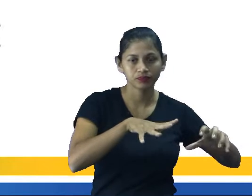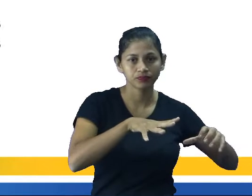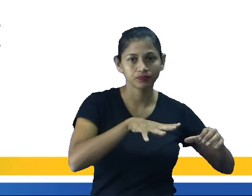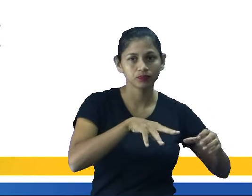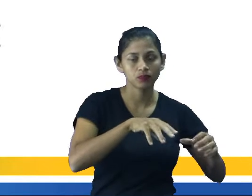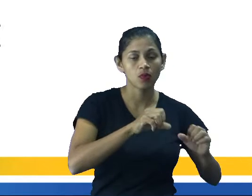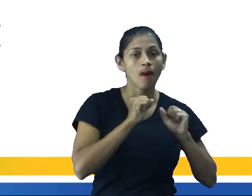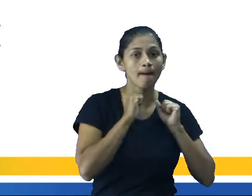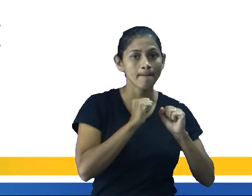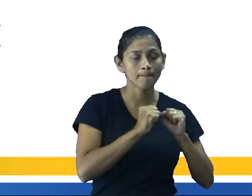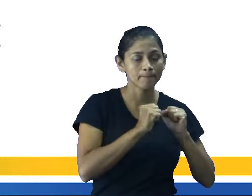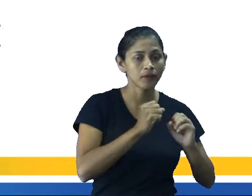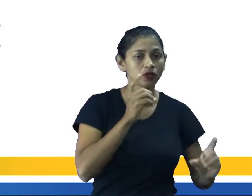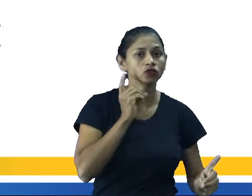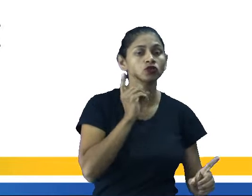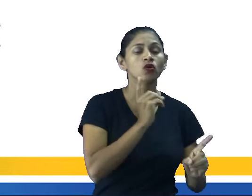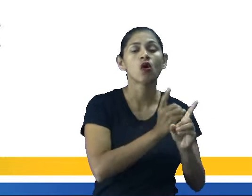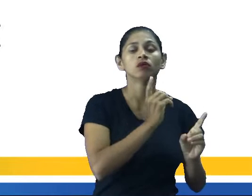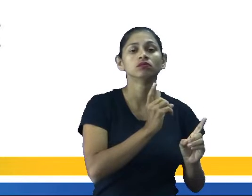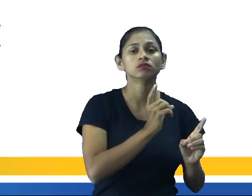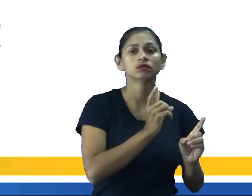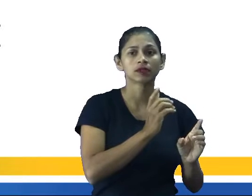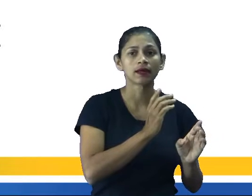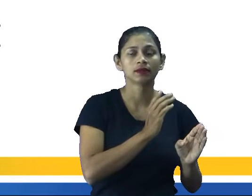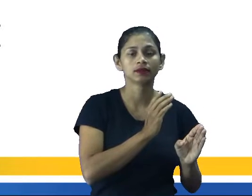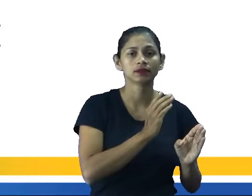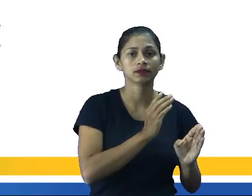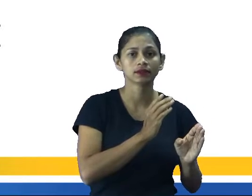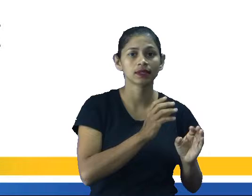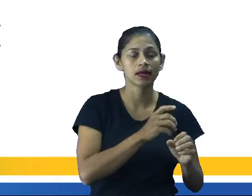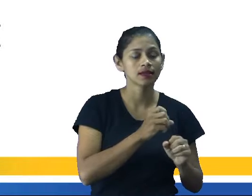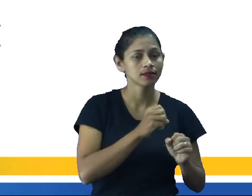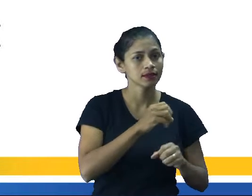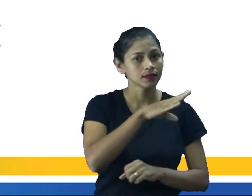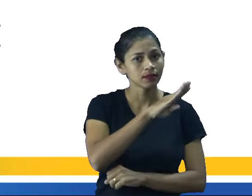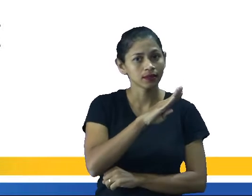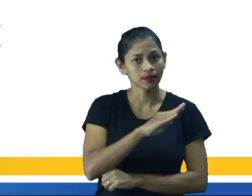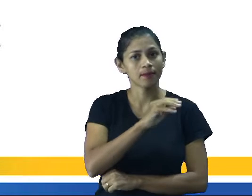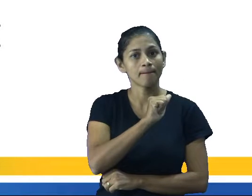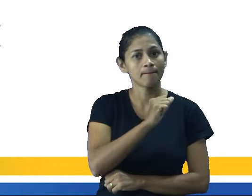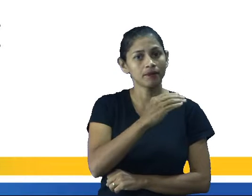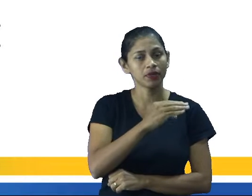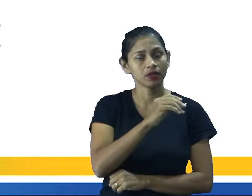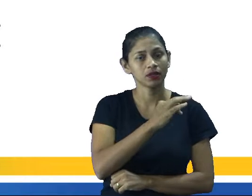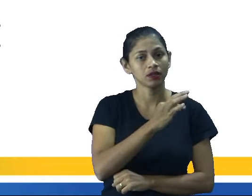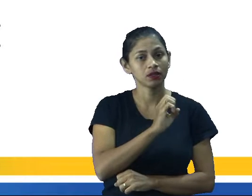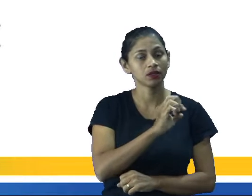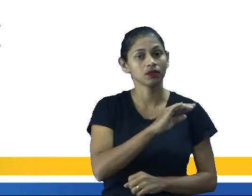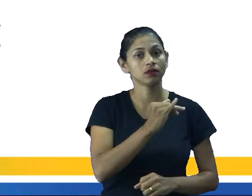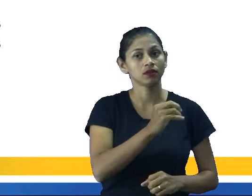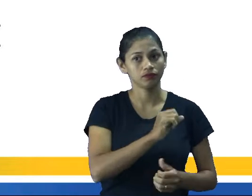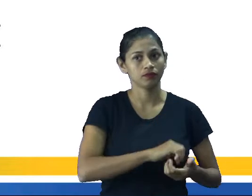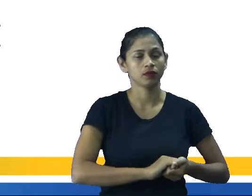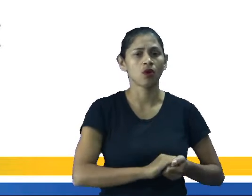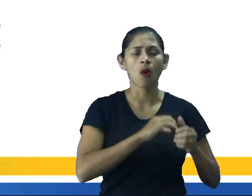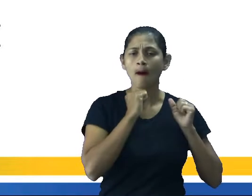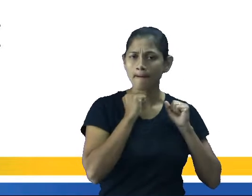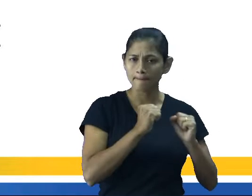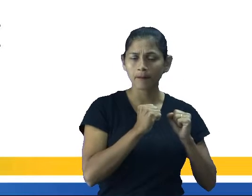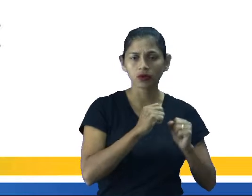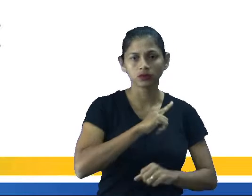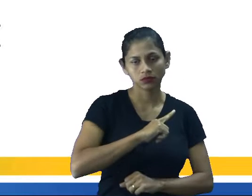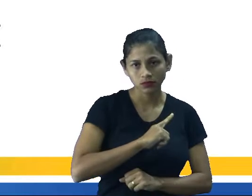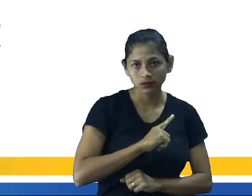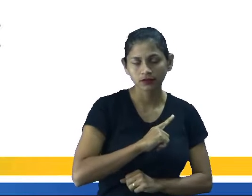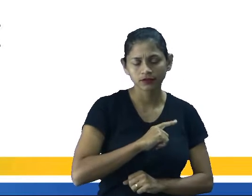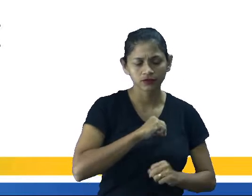Podem ser encontradas nas bactérias e cianobactérias, também conhecida como algas azuis. Podem existir pequenas